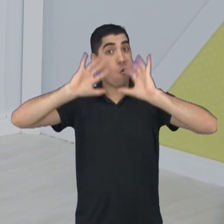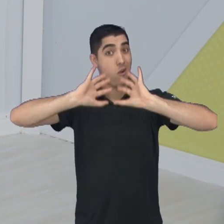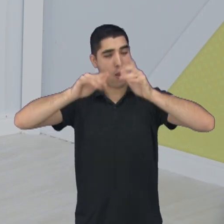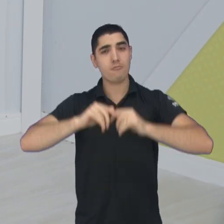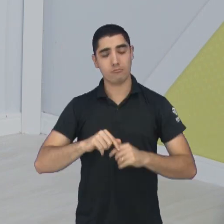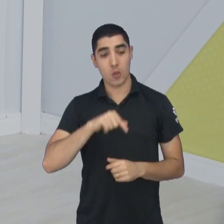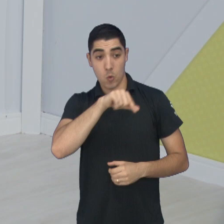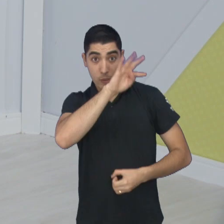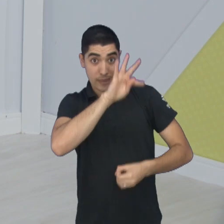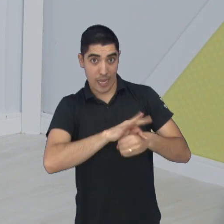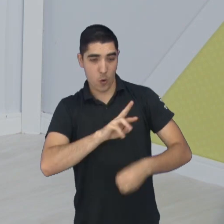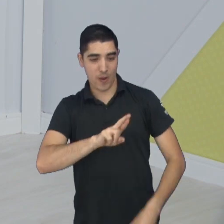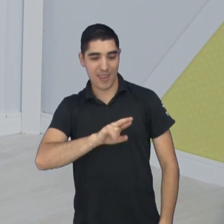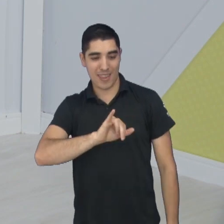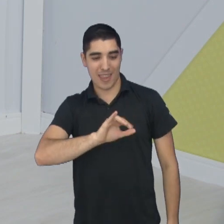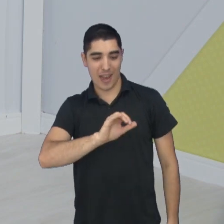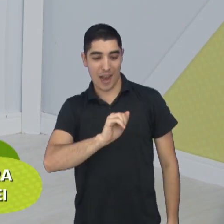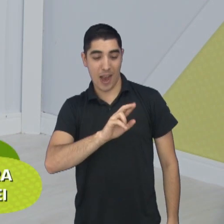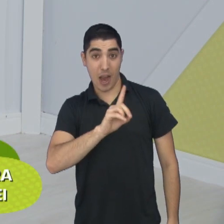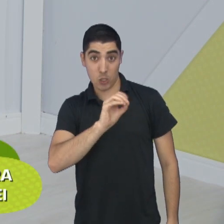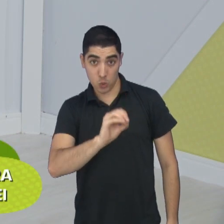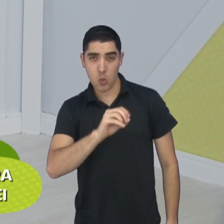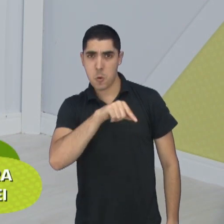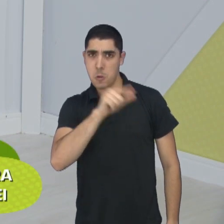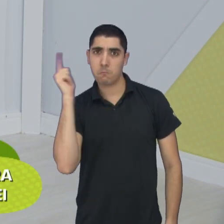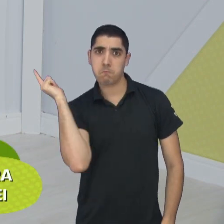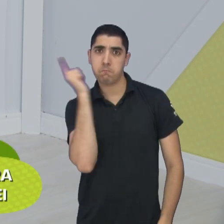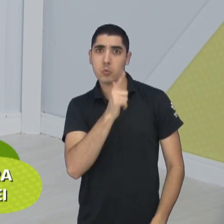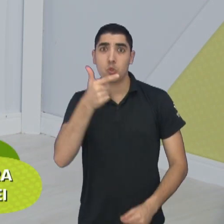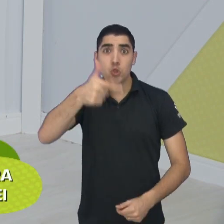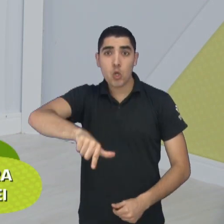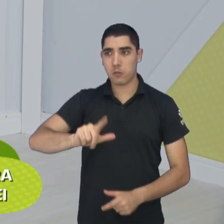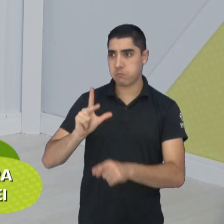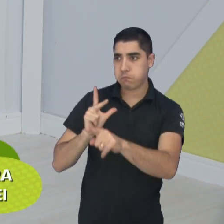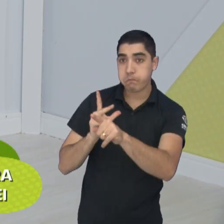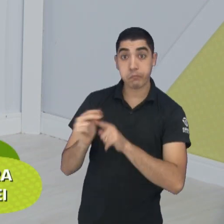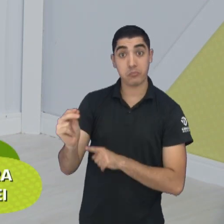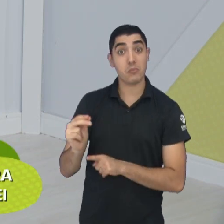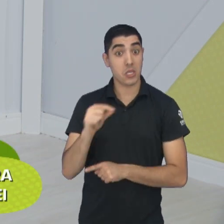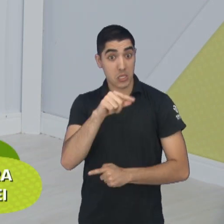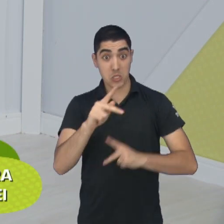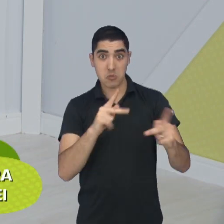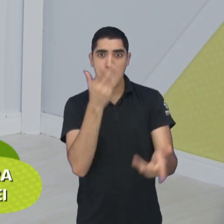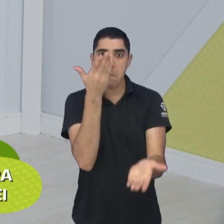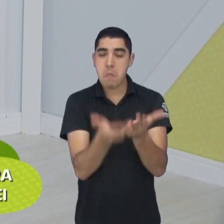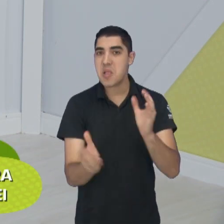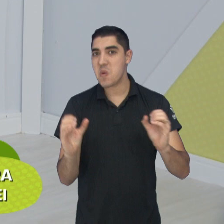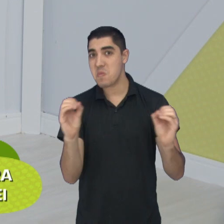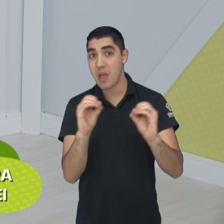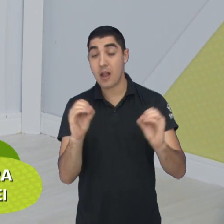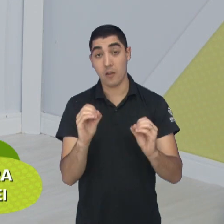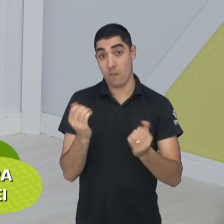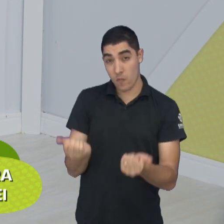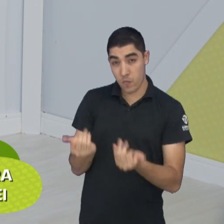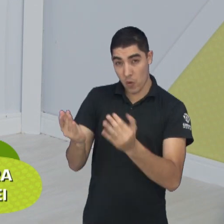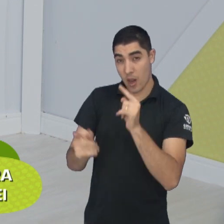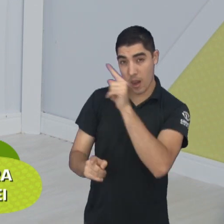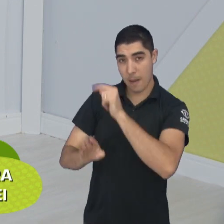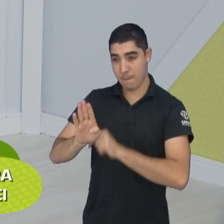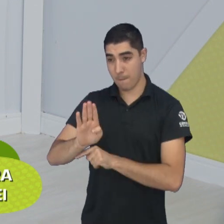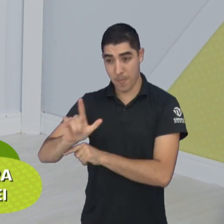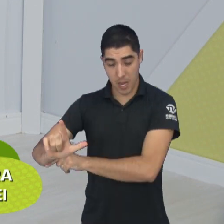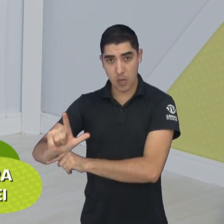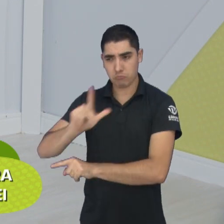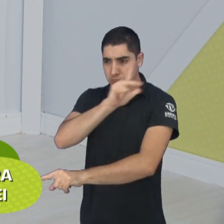técnico Carlos Schwank venceu mais uma na Superliga e segue invicto na competição, hein? São José bateu lá no ginásio Galegão em Blumenau,